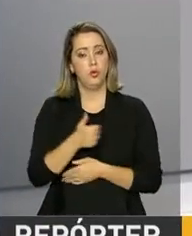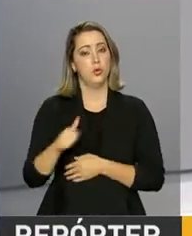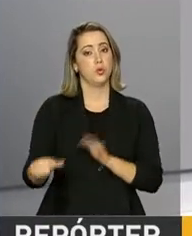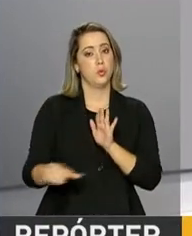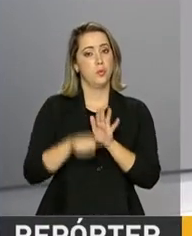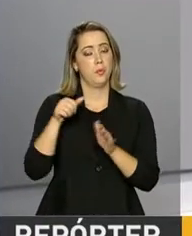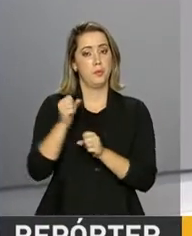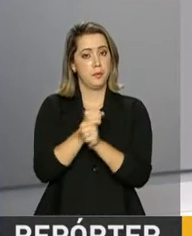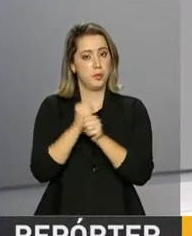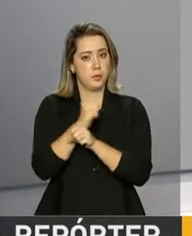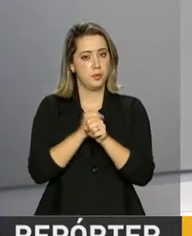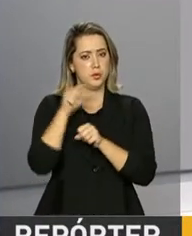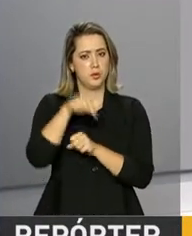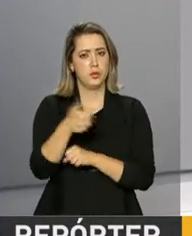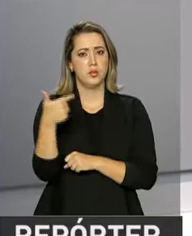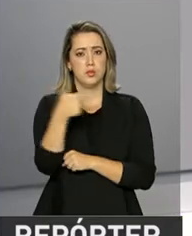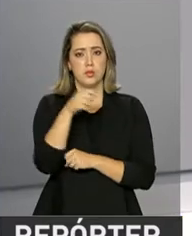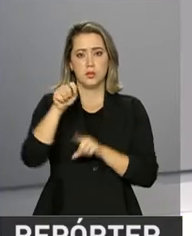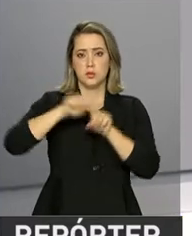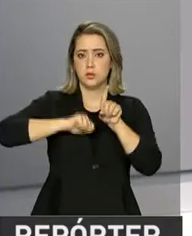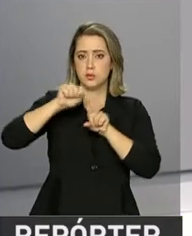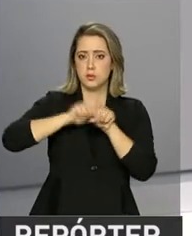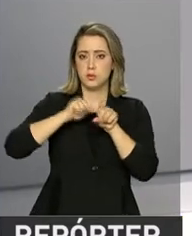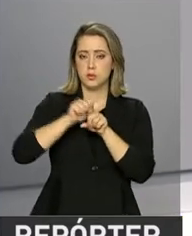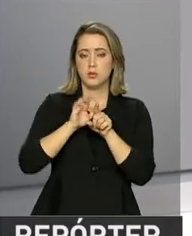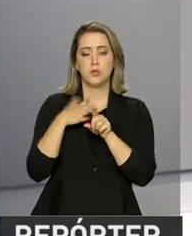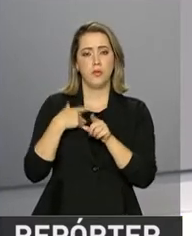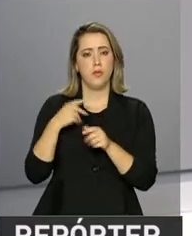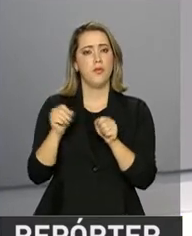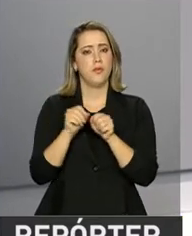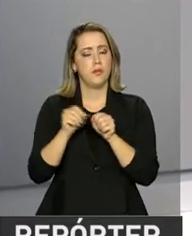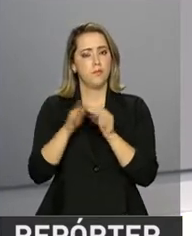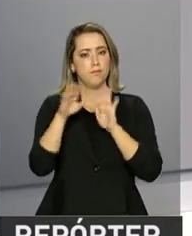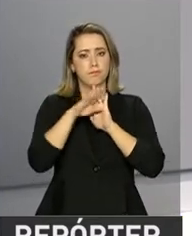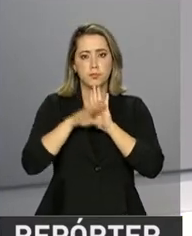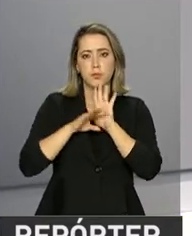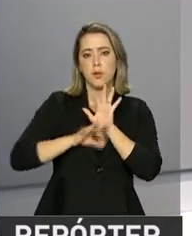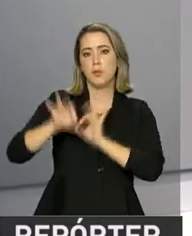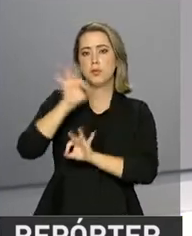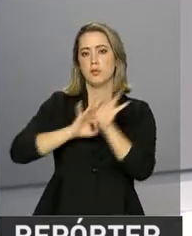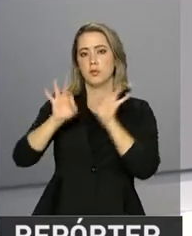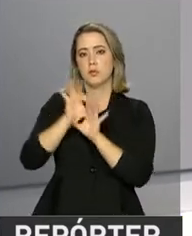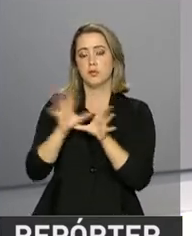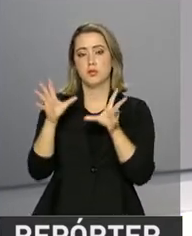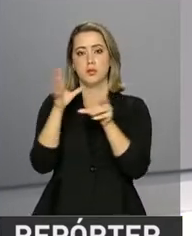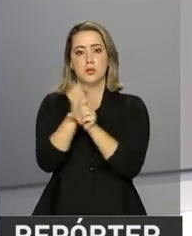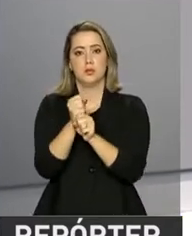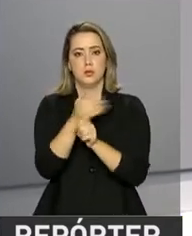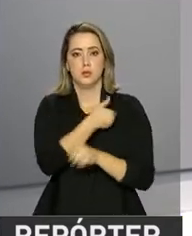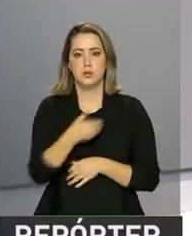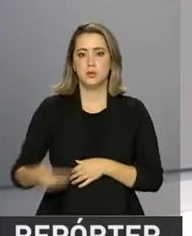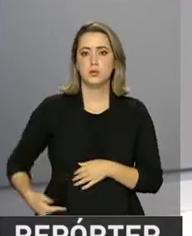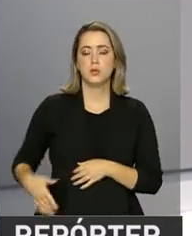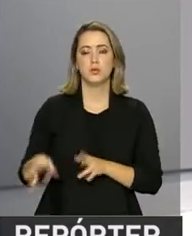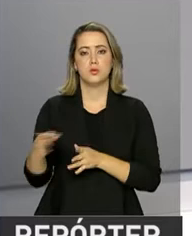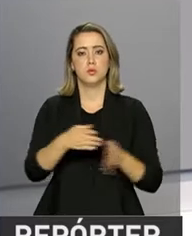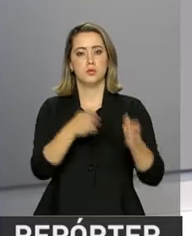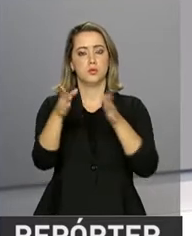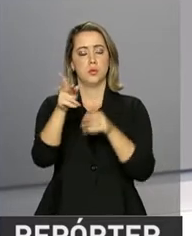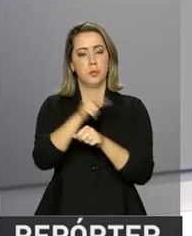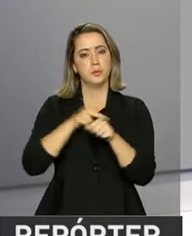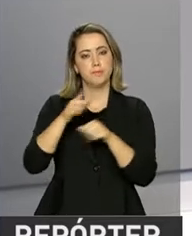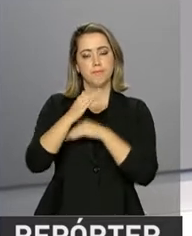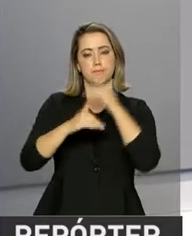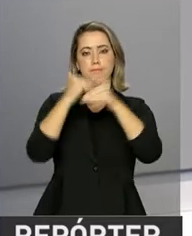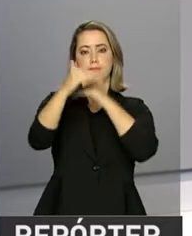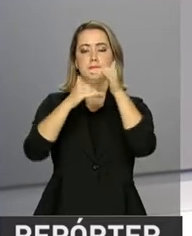primeiro ano nesses 12 meses foram adotadas medidas para reorganizar as contas públicas e colocar o país na